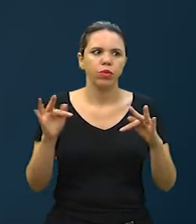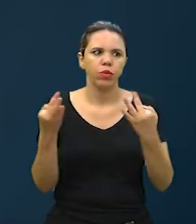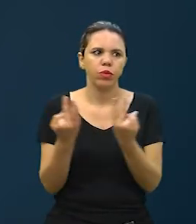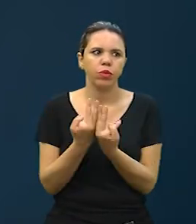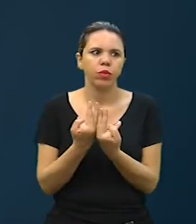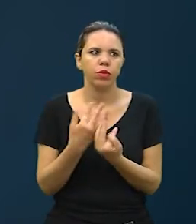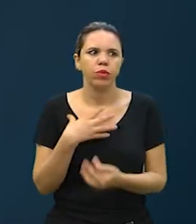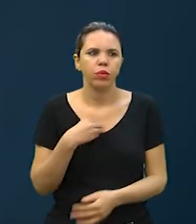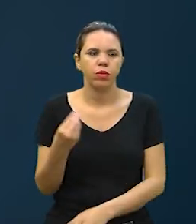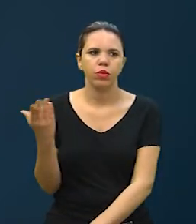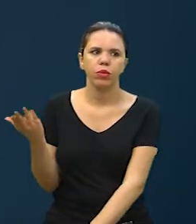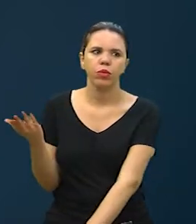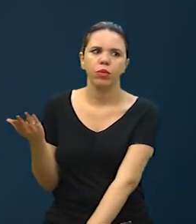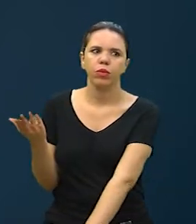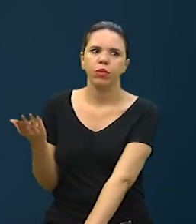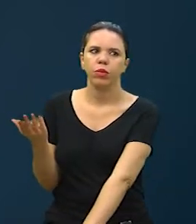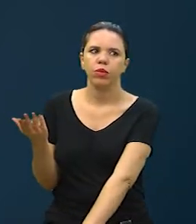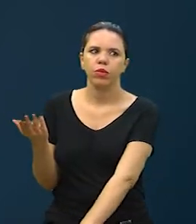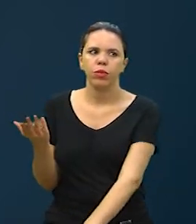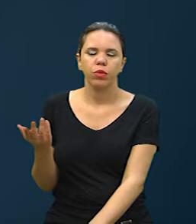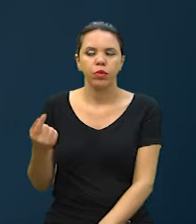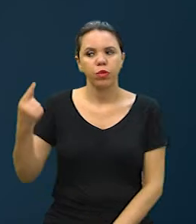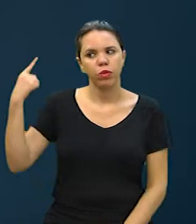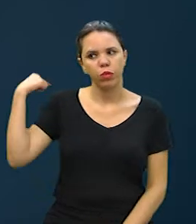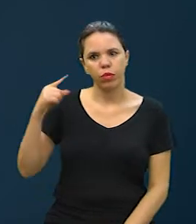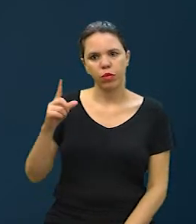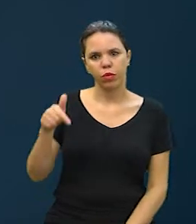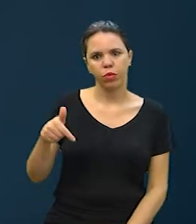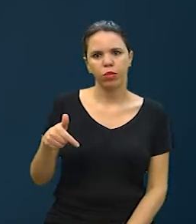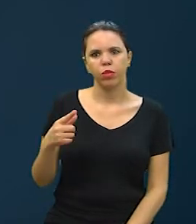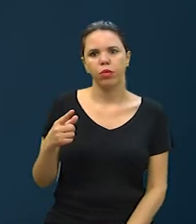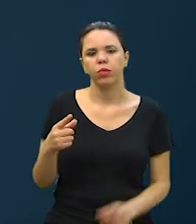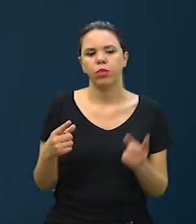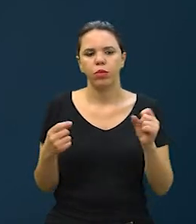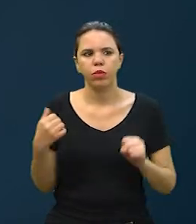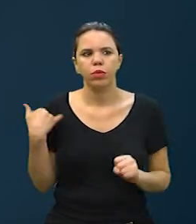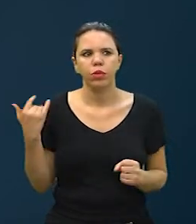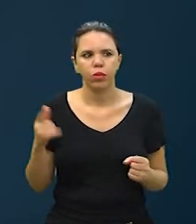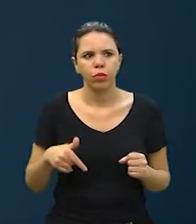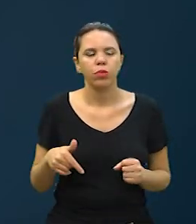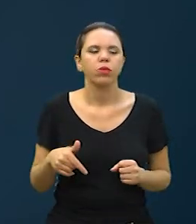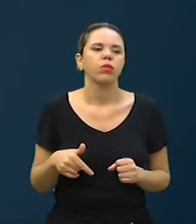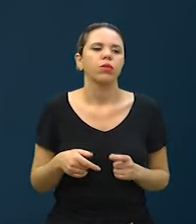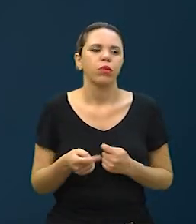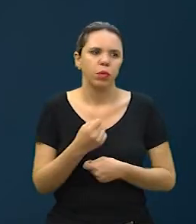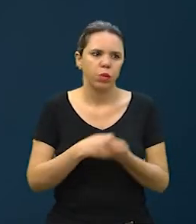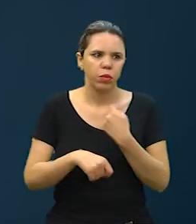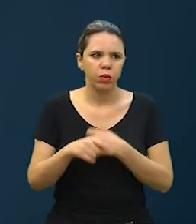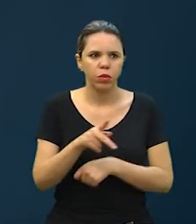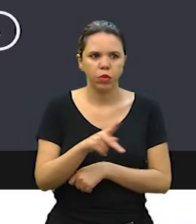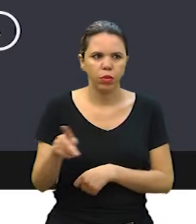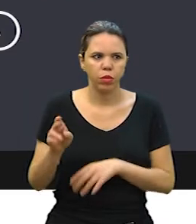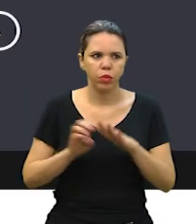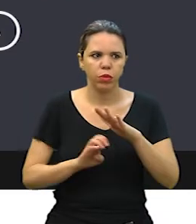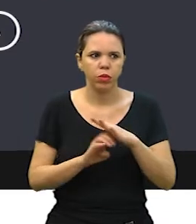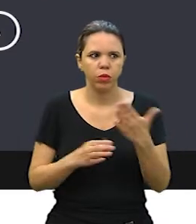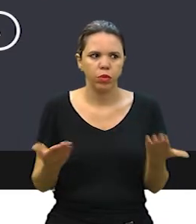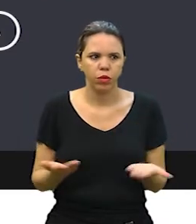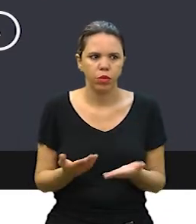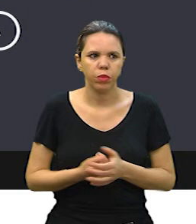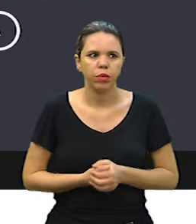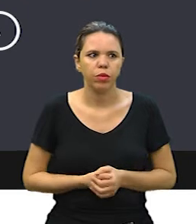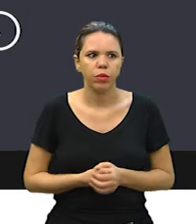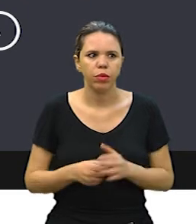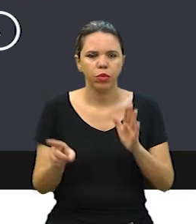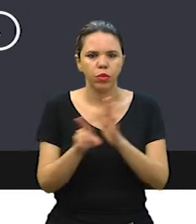empresa familiar. Depois, meu filho, que na época tinha 17, 18 anos, hoje ele é o executivo da empresa.